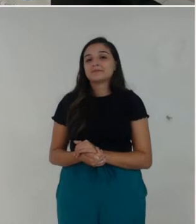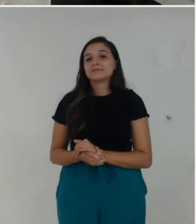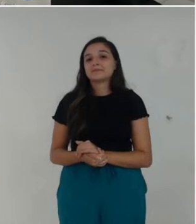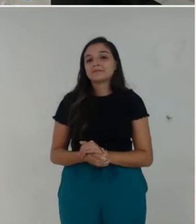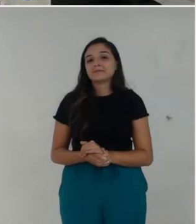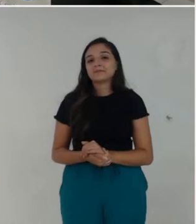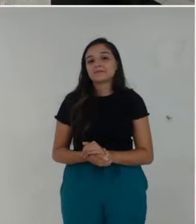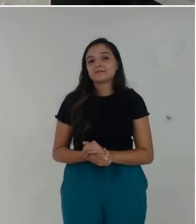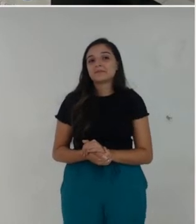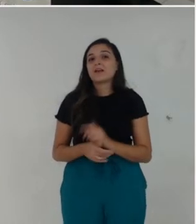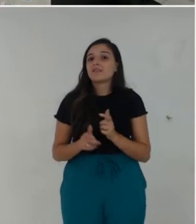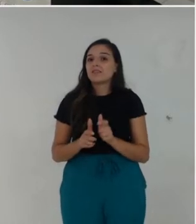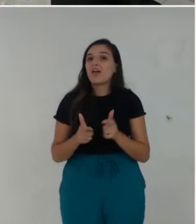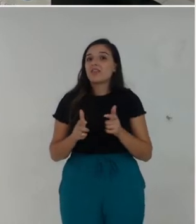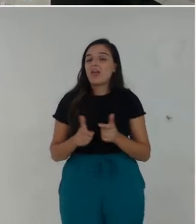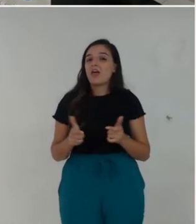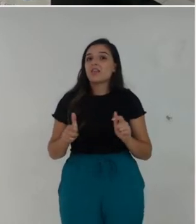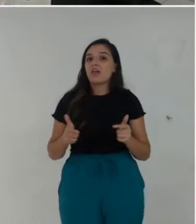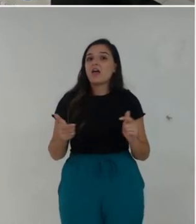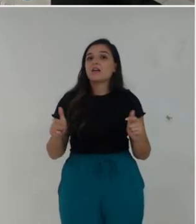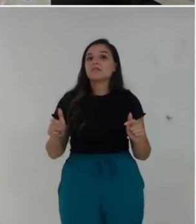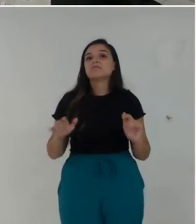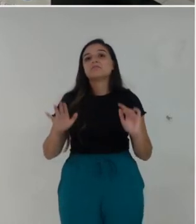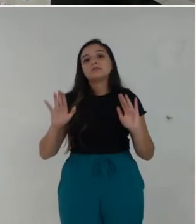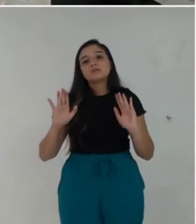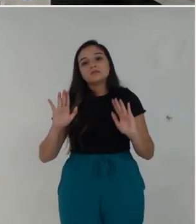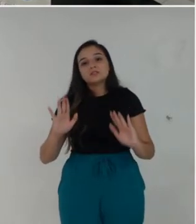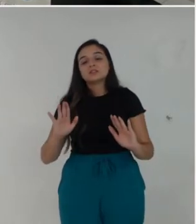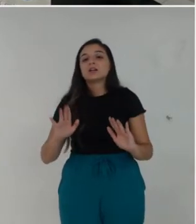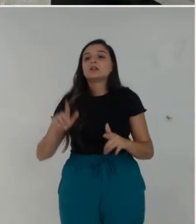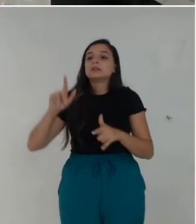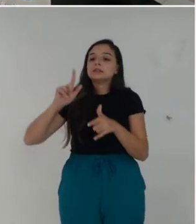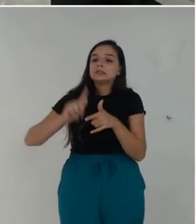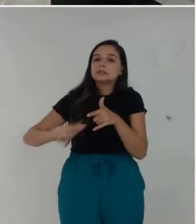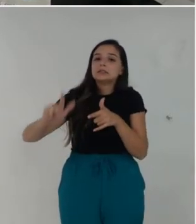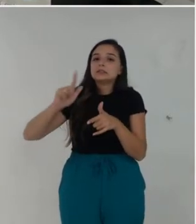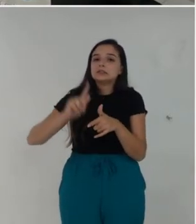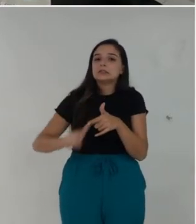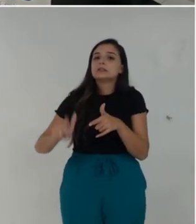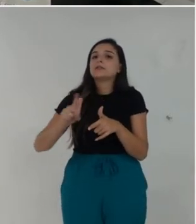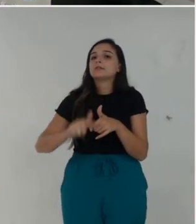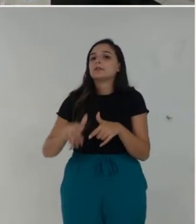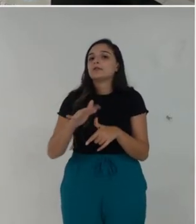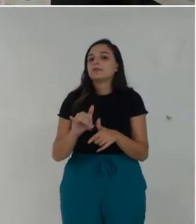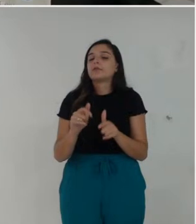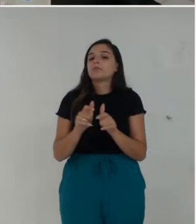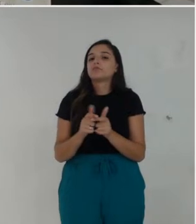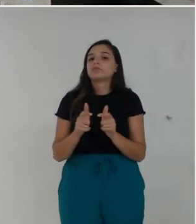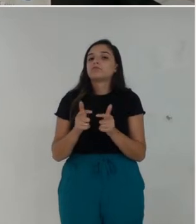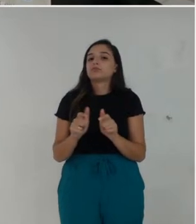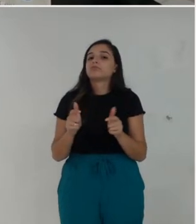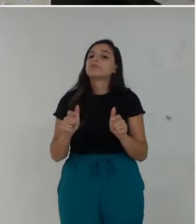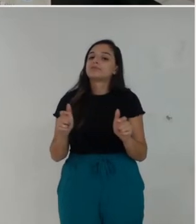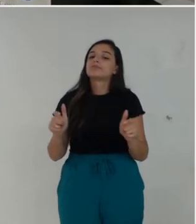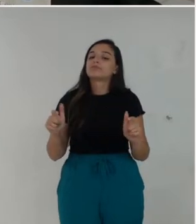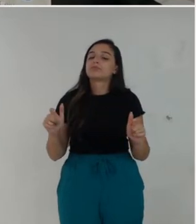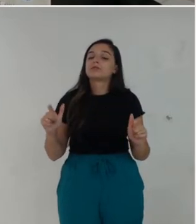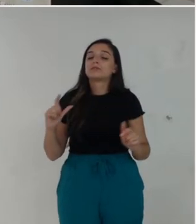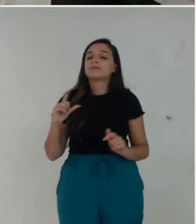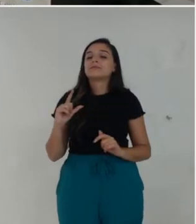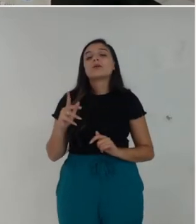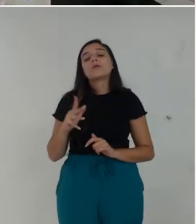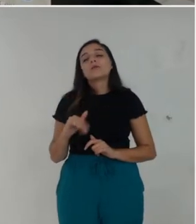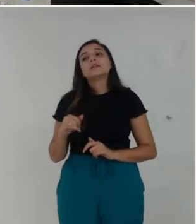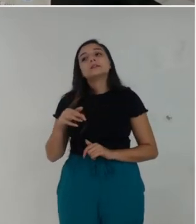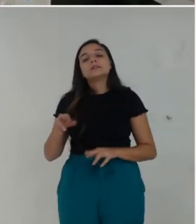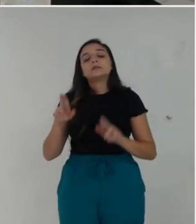está crescendo, né? Apesar desses problemas todos, vai crescendo, nunca parou de crescer, né? Tem épocas que crescem